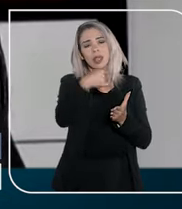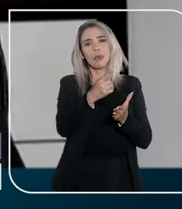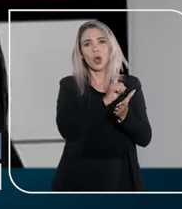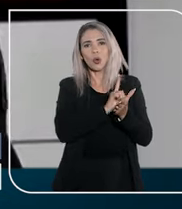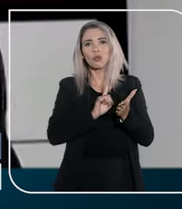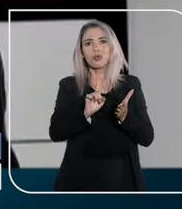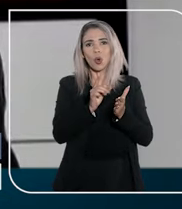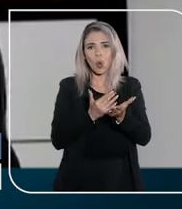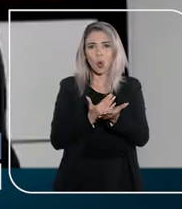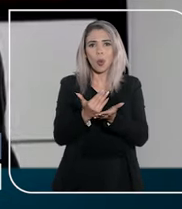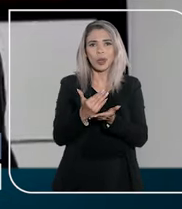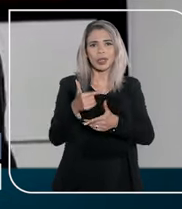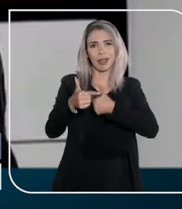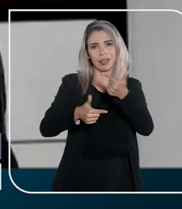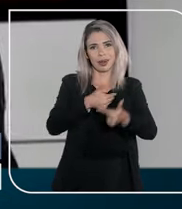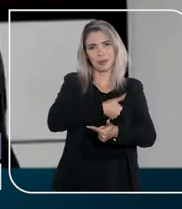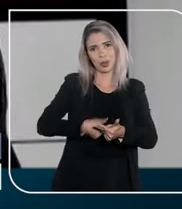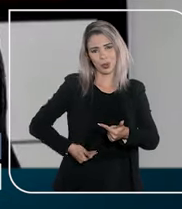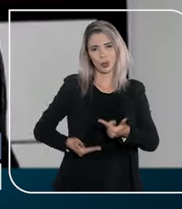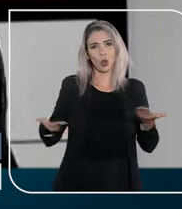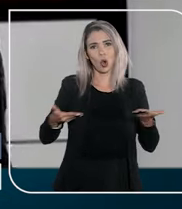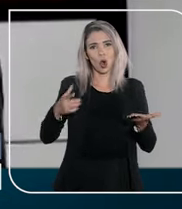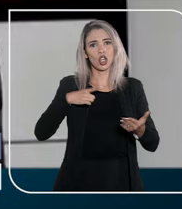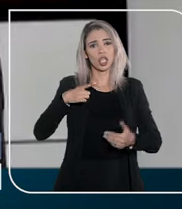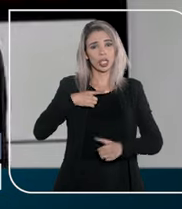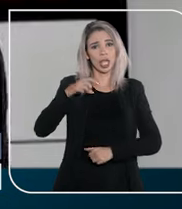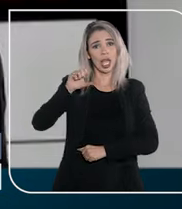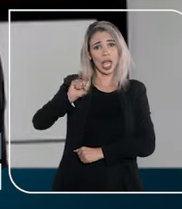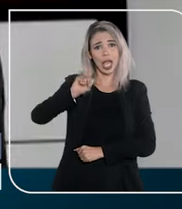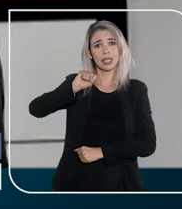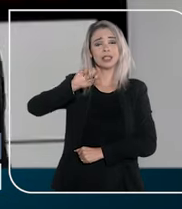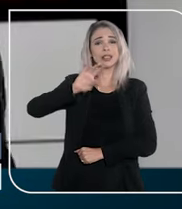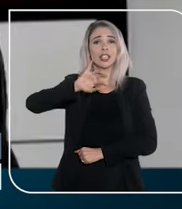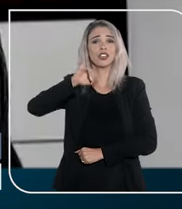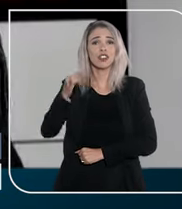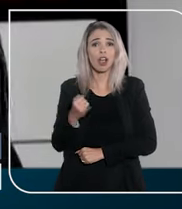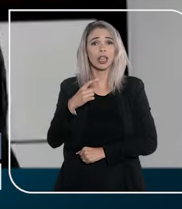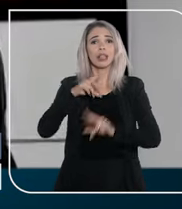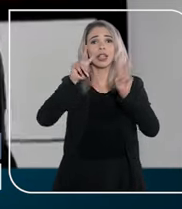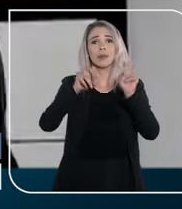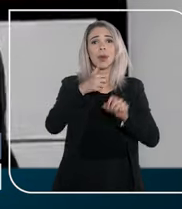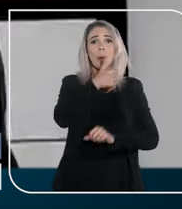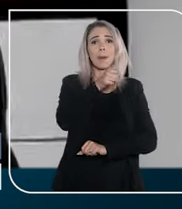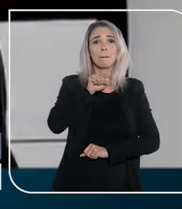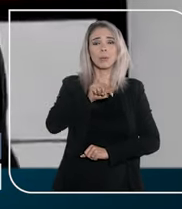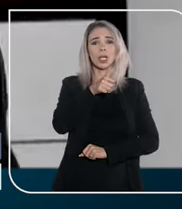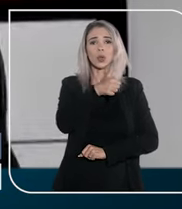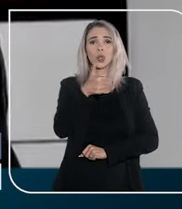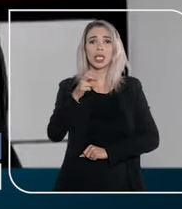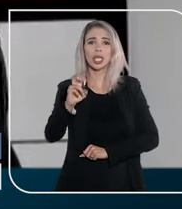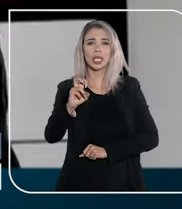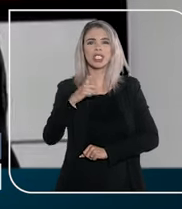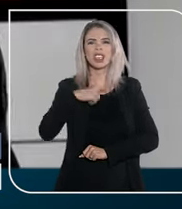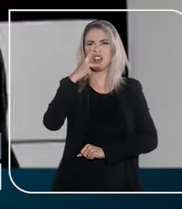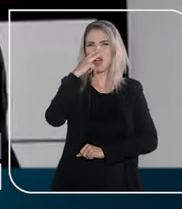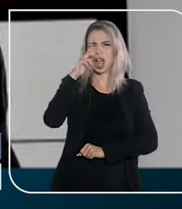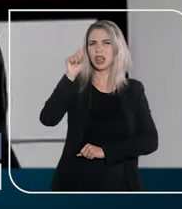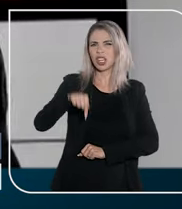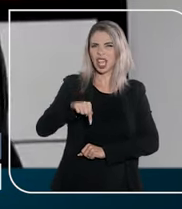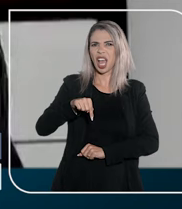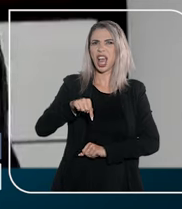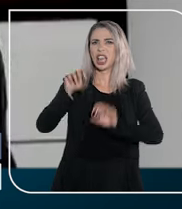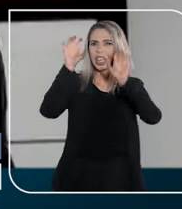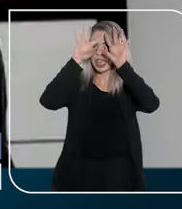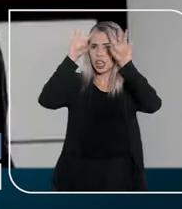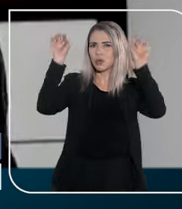tivemos agora, recentemente, o julgamento pelo Supremo do tema 1015. Nós tínhamos ali um caso, se não me engano, era do Tribunal de Justiça de Minas